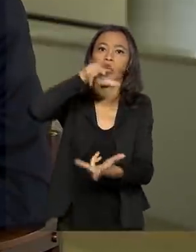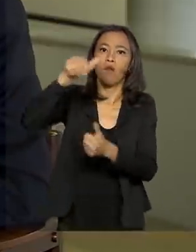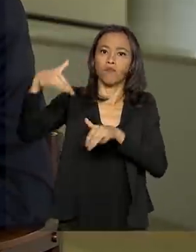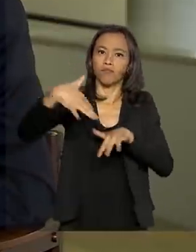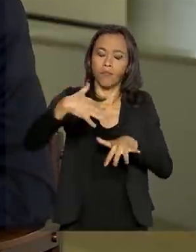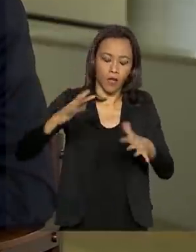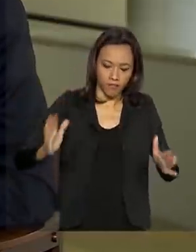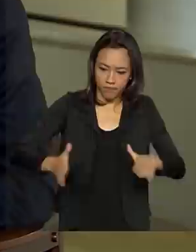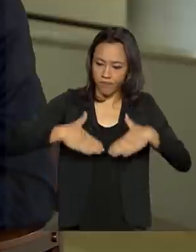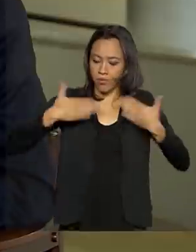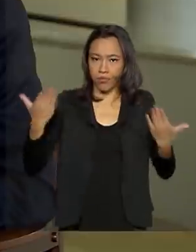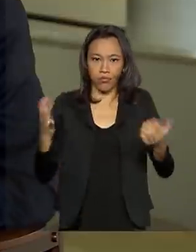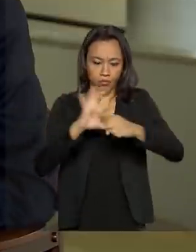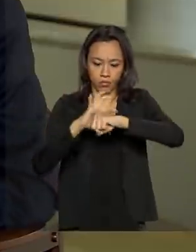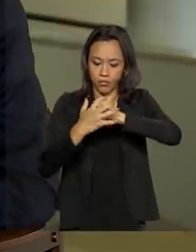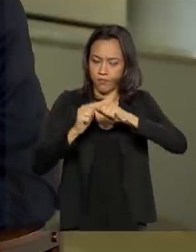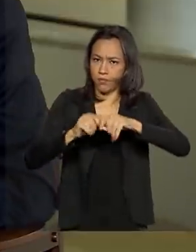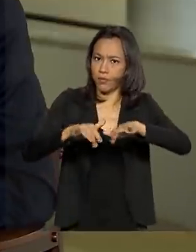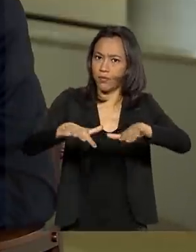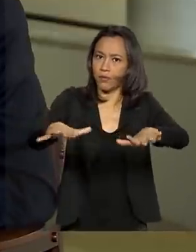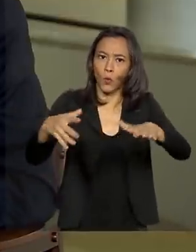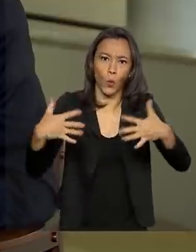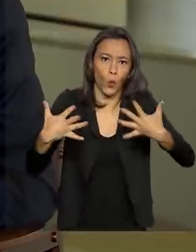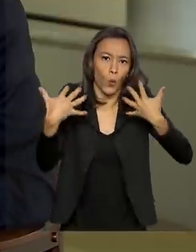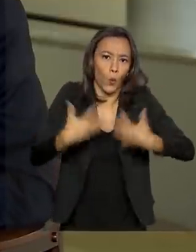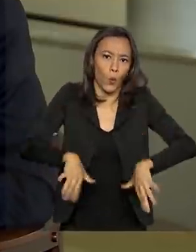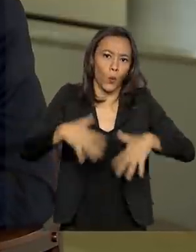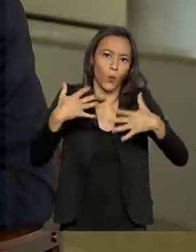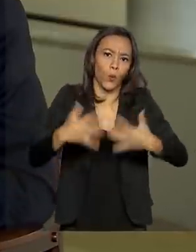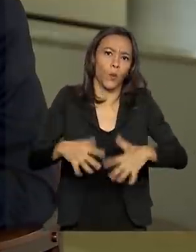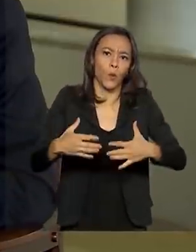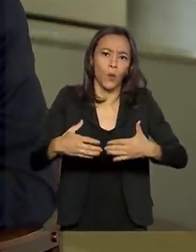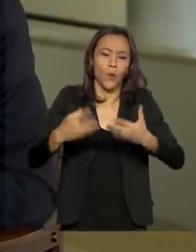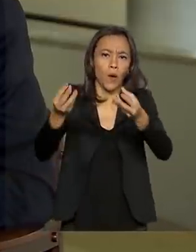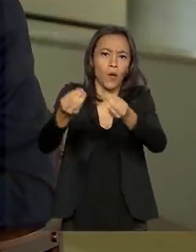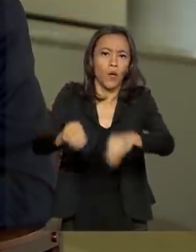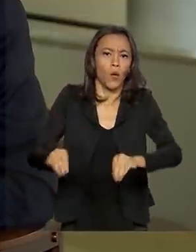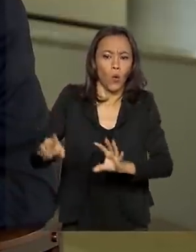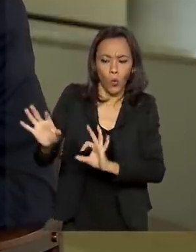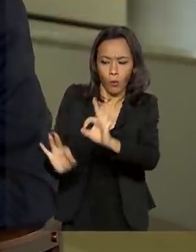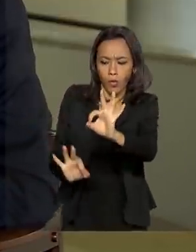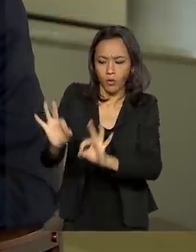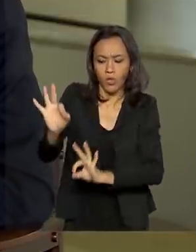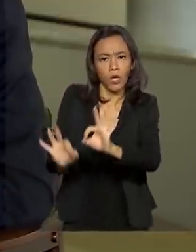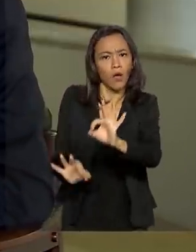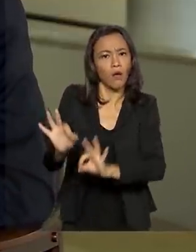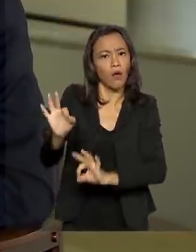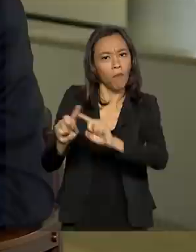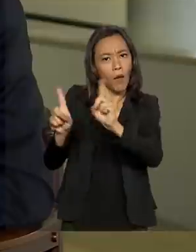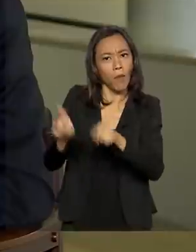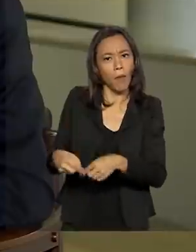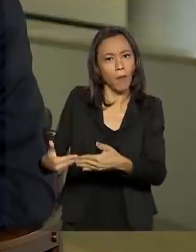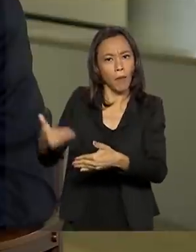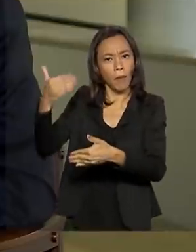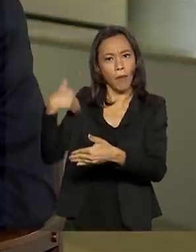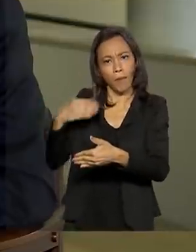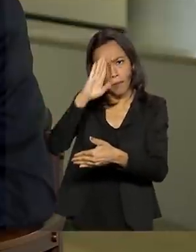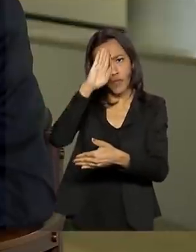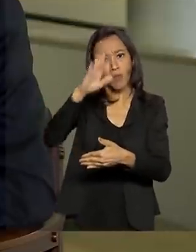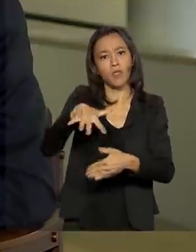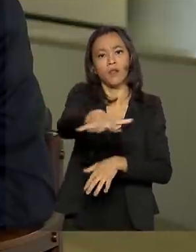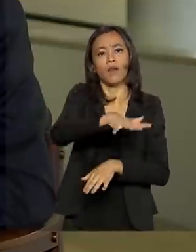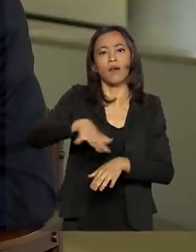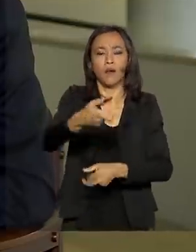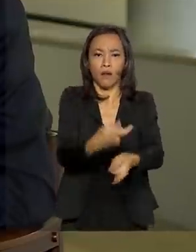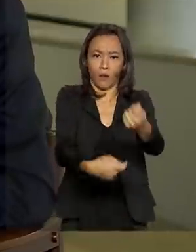essa pandemia veio afetar diretamente o planejamento que vinha sendo feito, principalmente na área econômica, onde